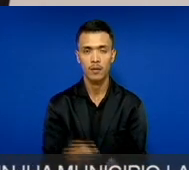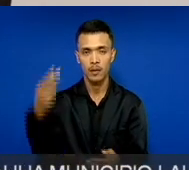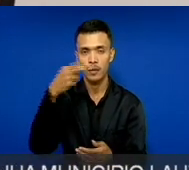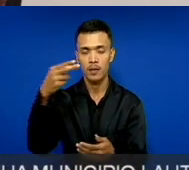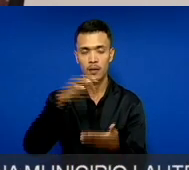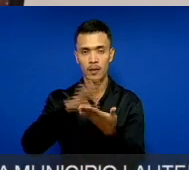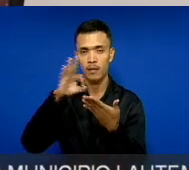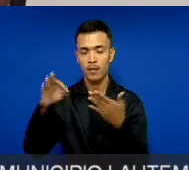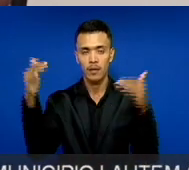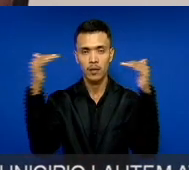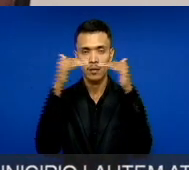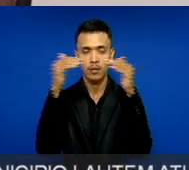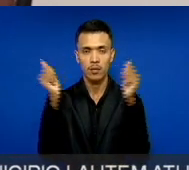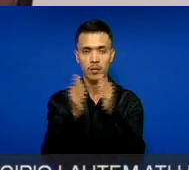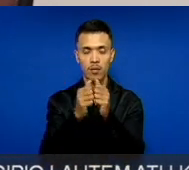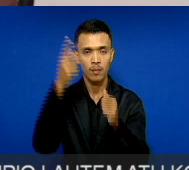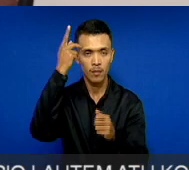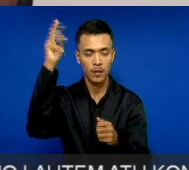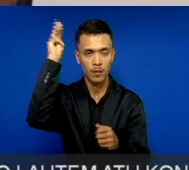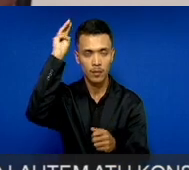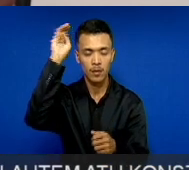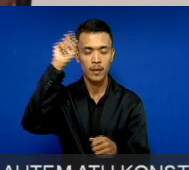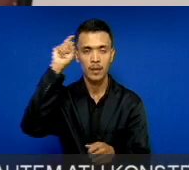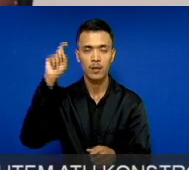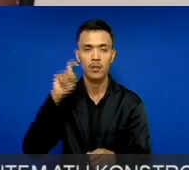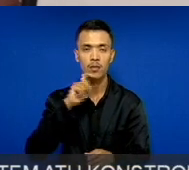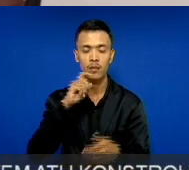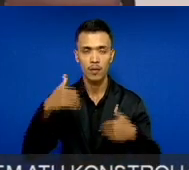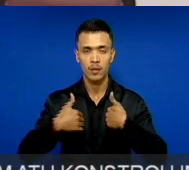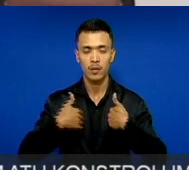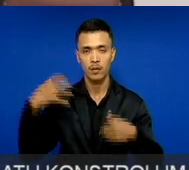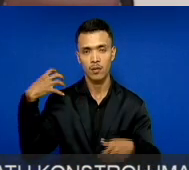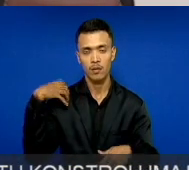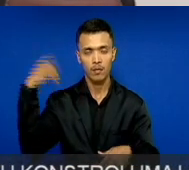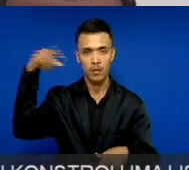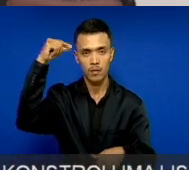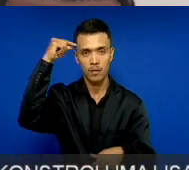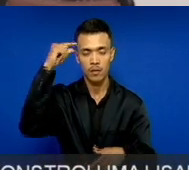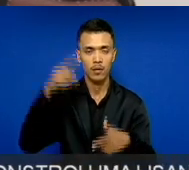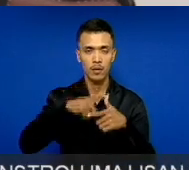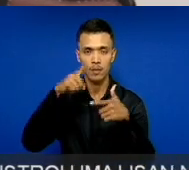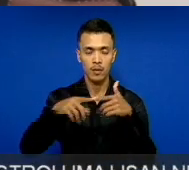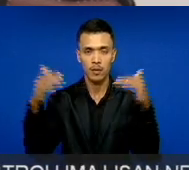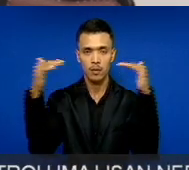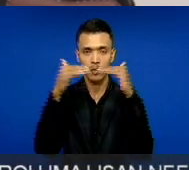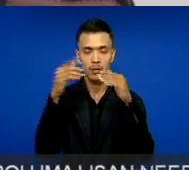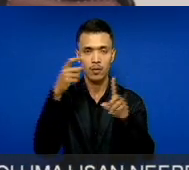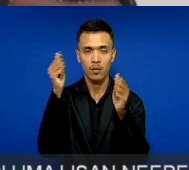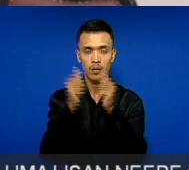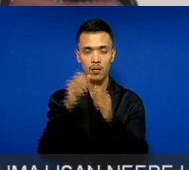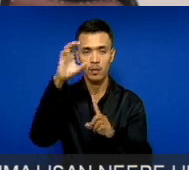quinta-feira né ao encontro com o primeiro-ministro Kairala Sanana Guzmão e a Palácio Governo. Ao encontro com o Sefi